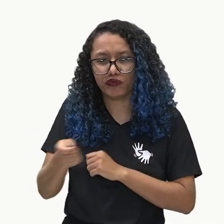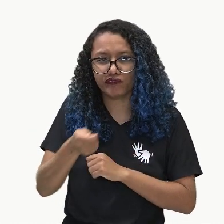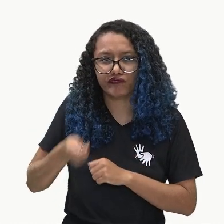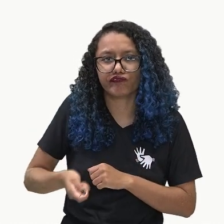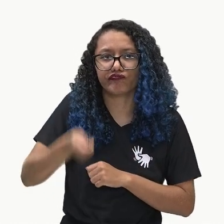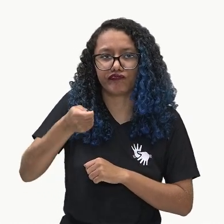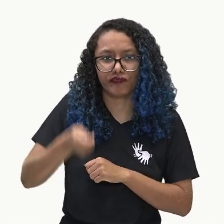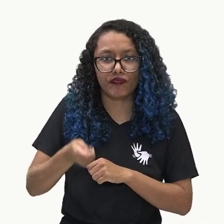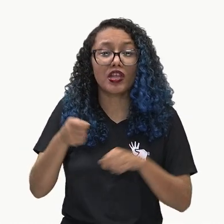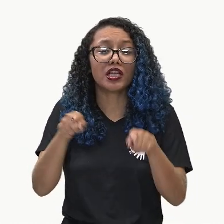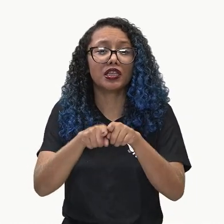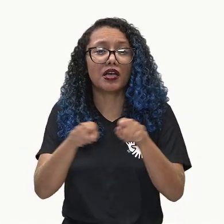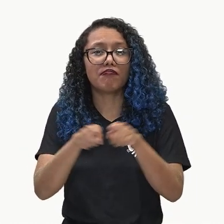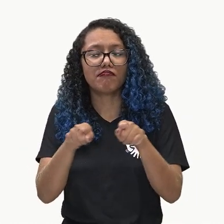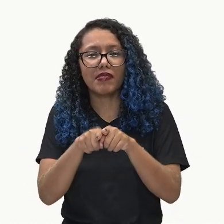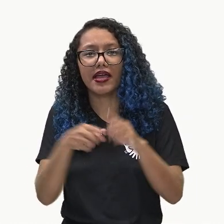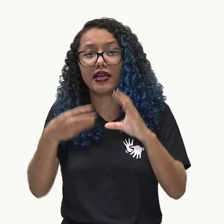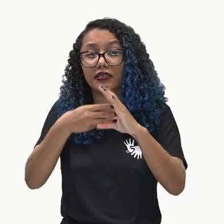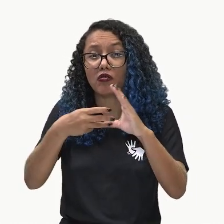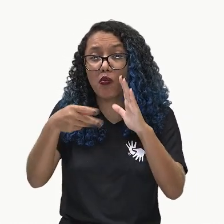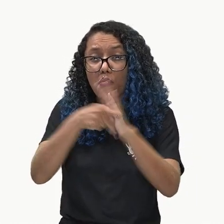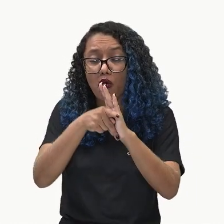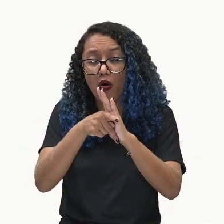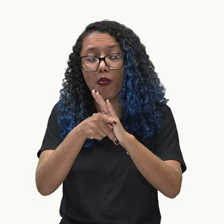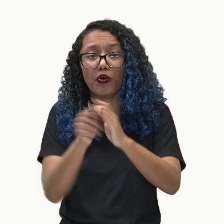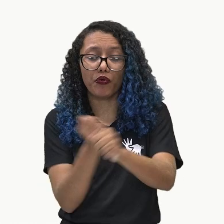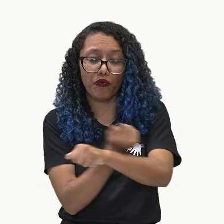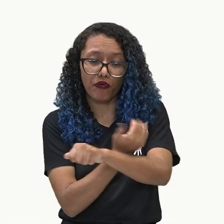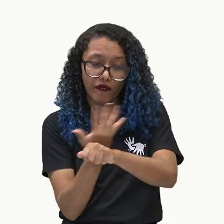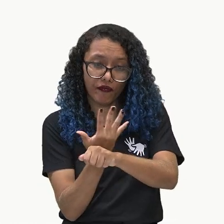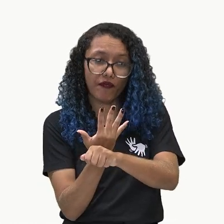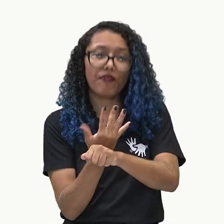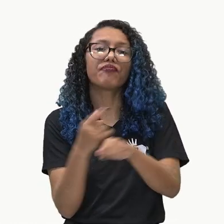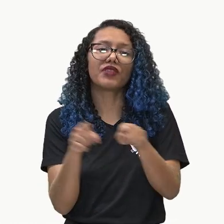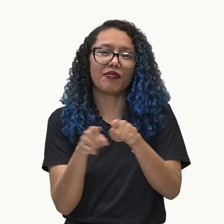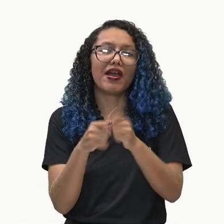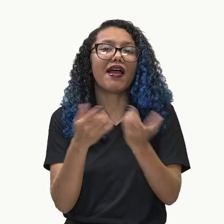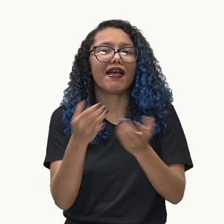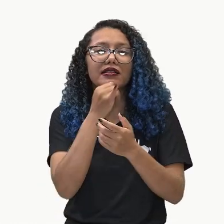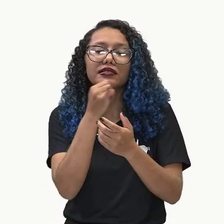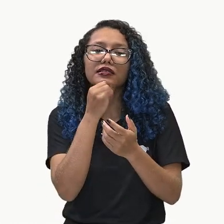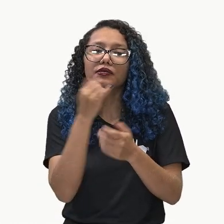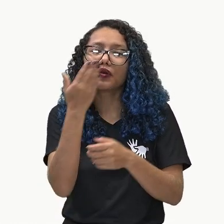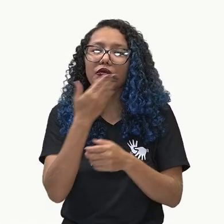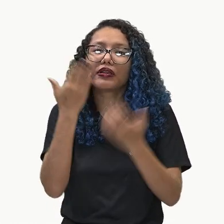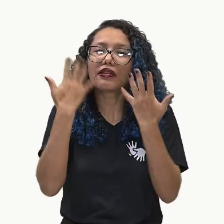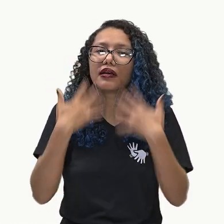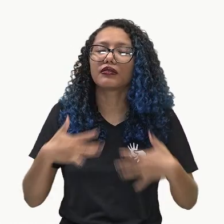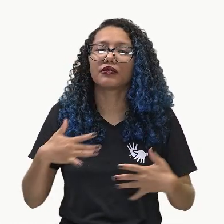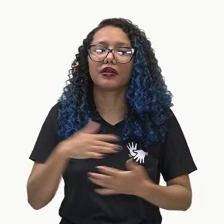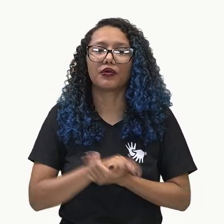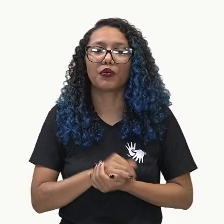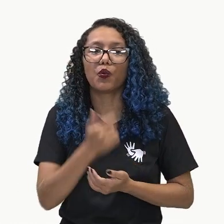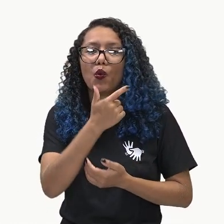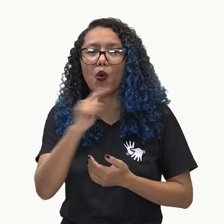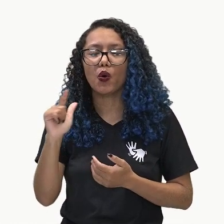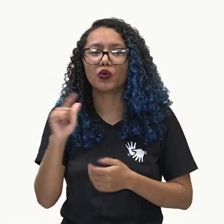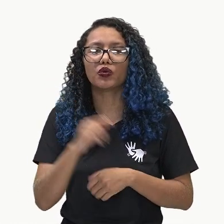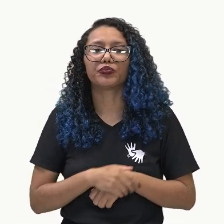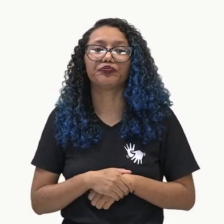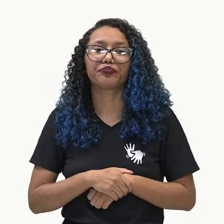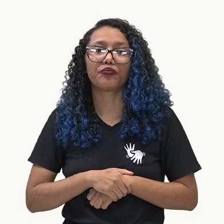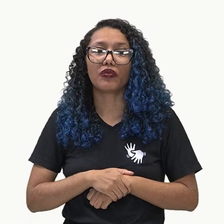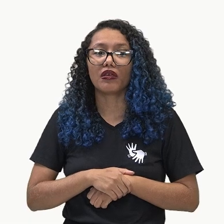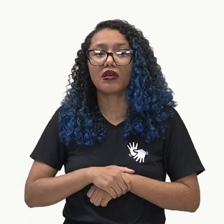celulose, certo? São exemplos de carboidratos com polímeros naturais. O açúcar comum,